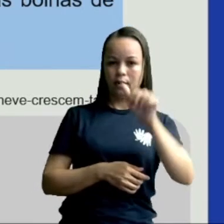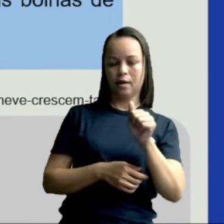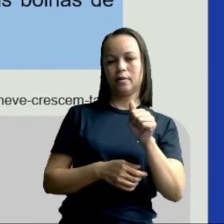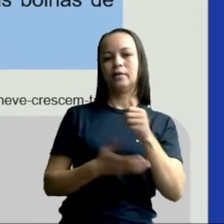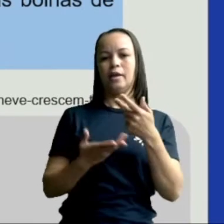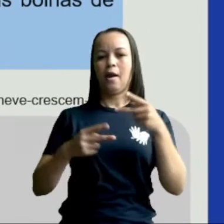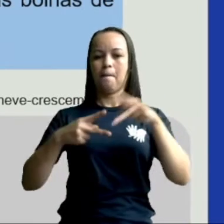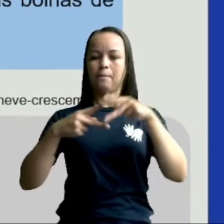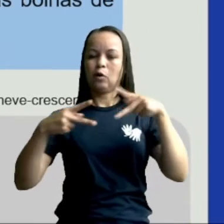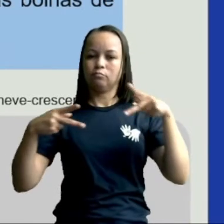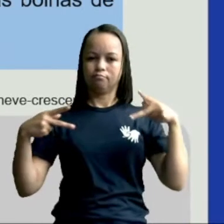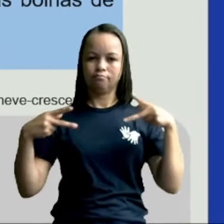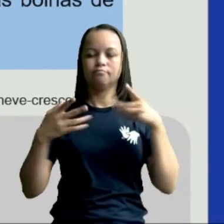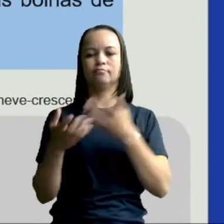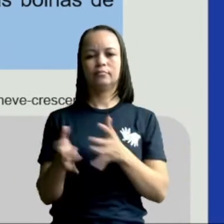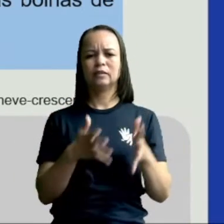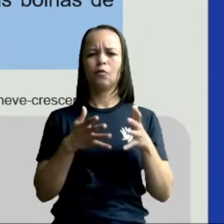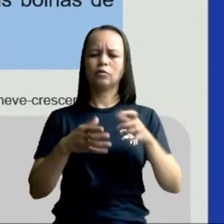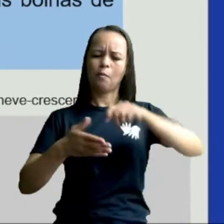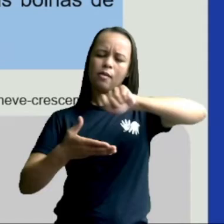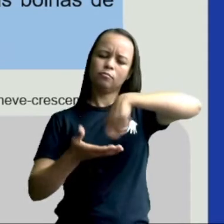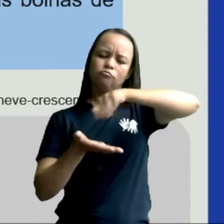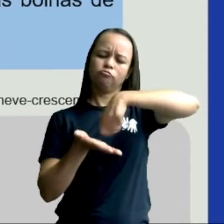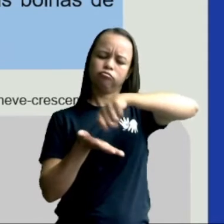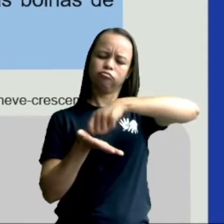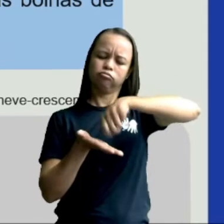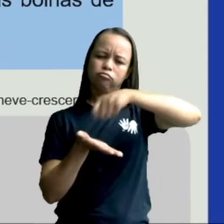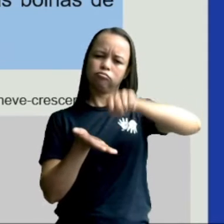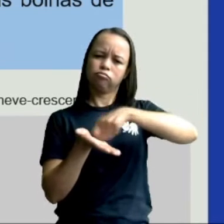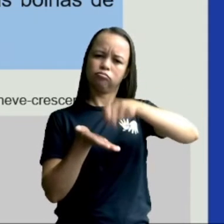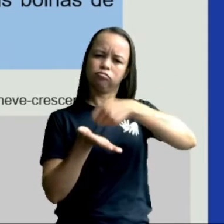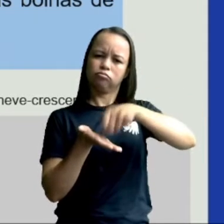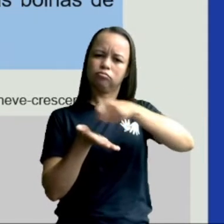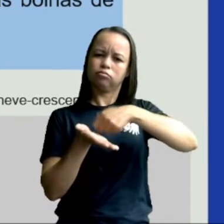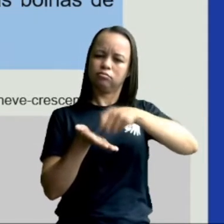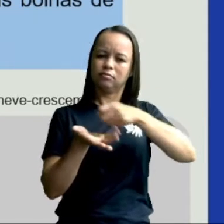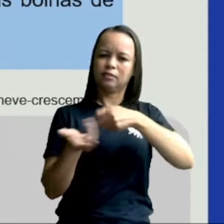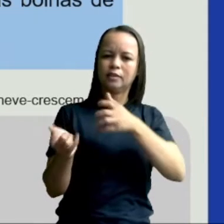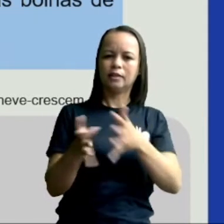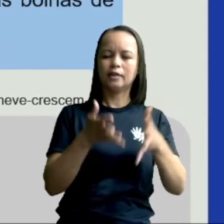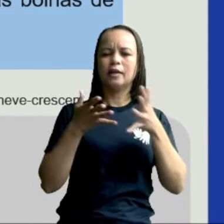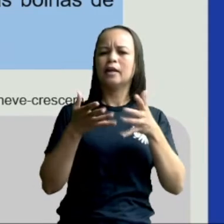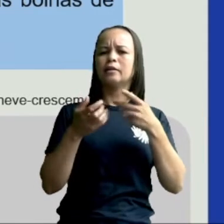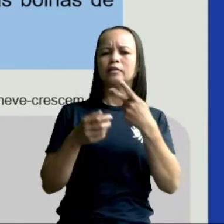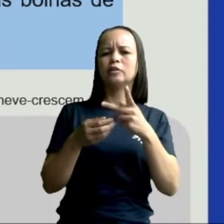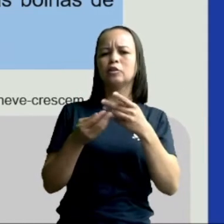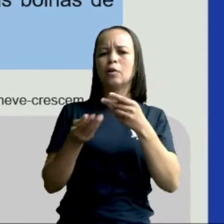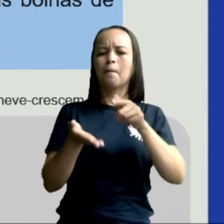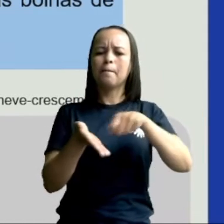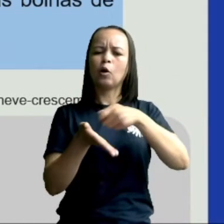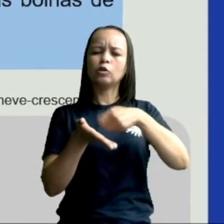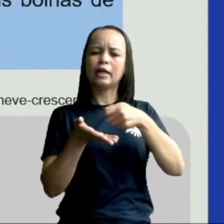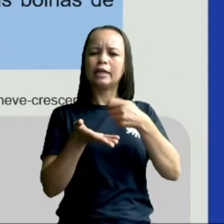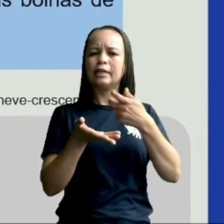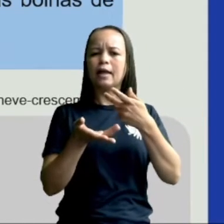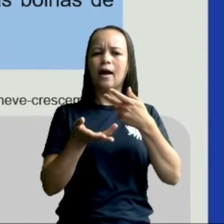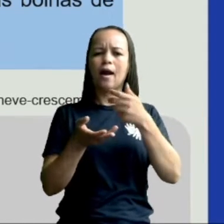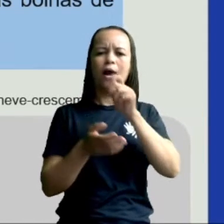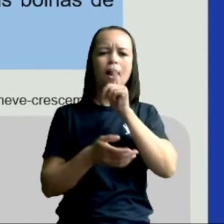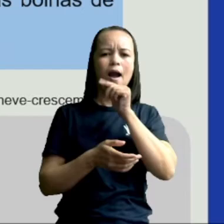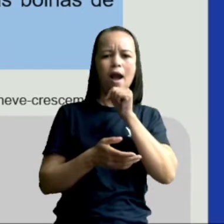Quando batemos uma clara de ovo, desdobramos esta solução de proteína água, o que permite